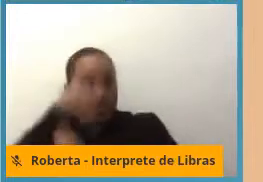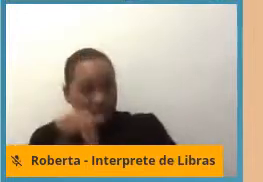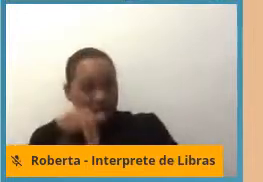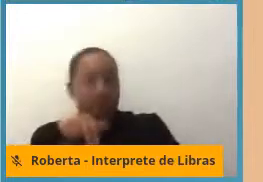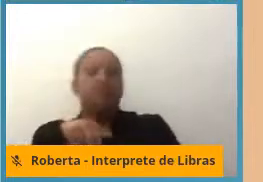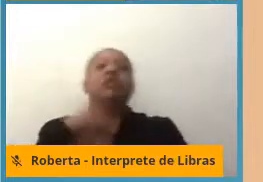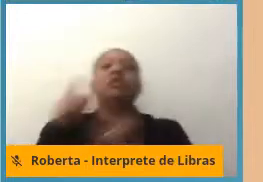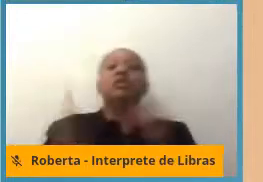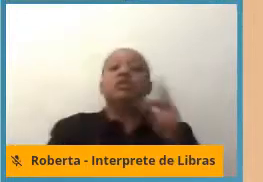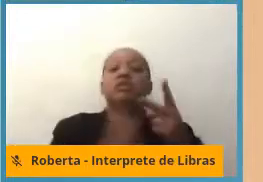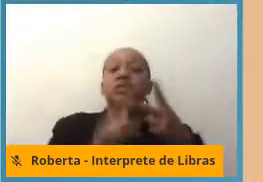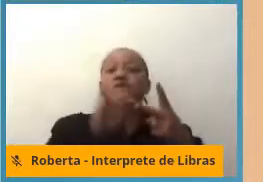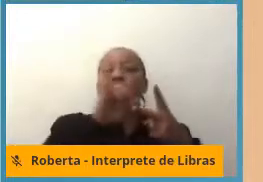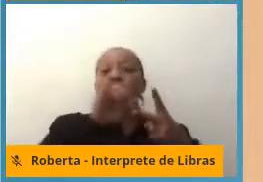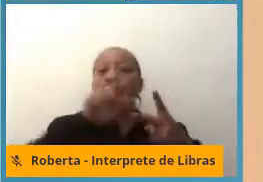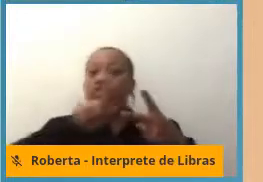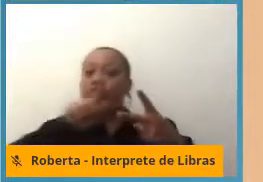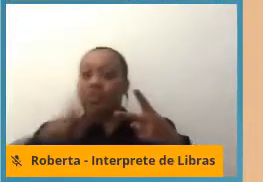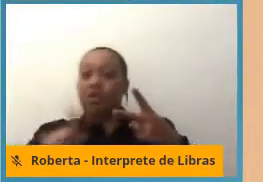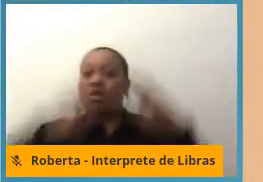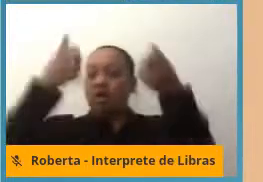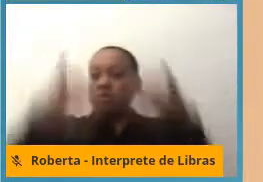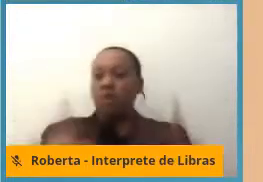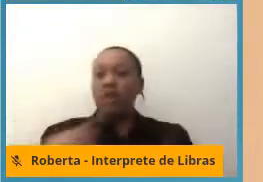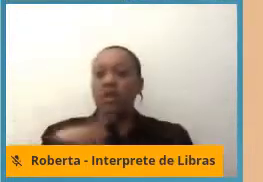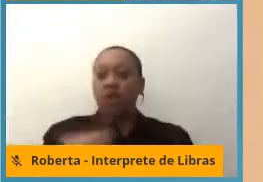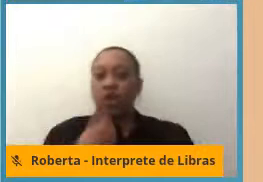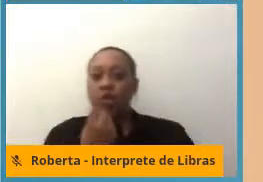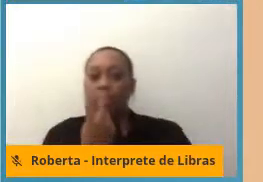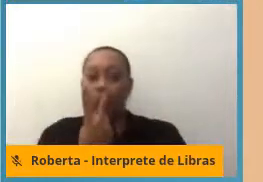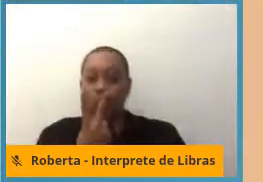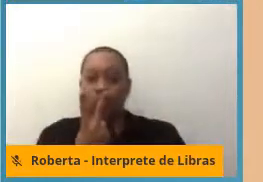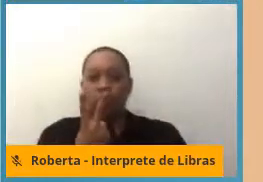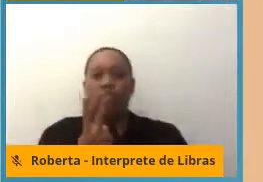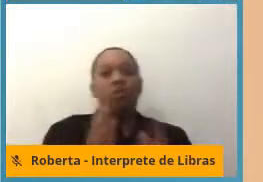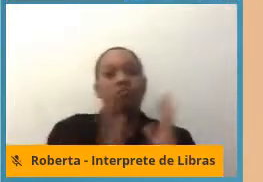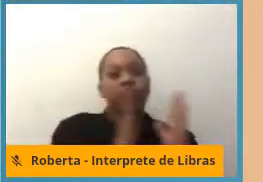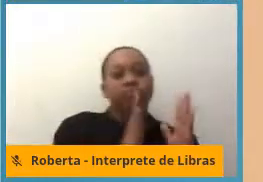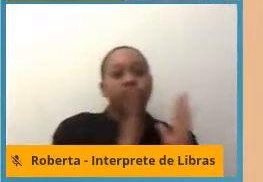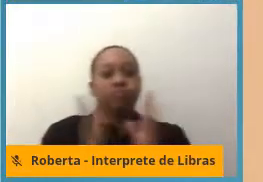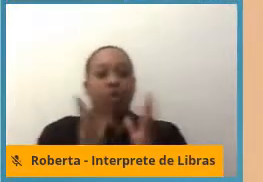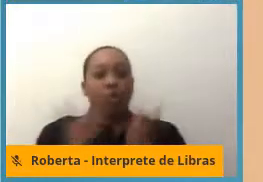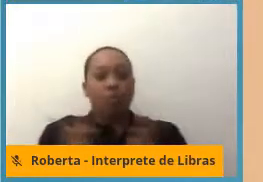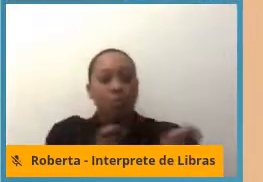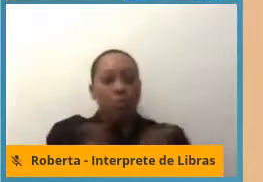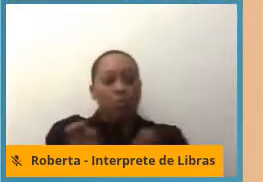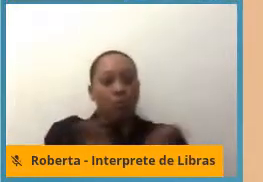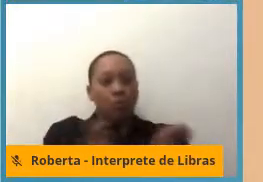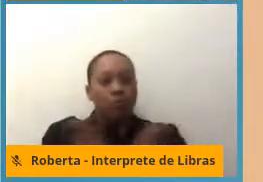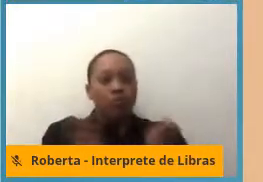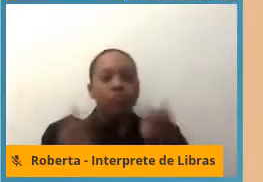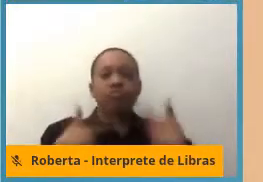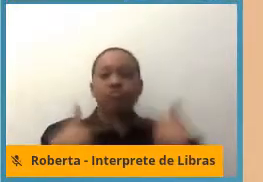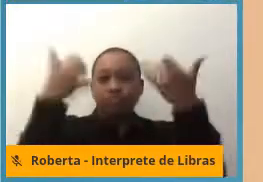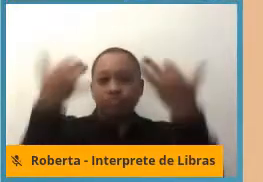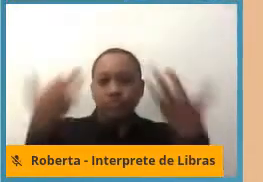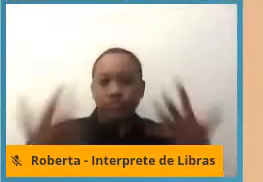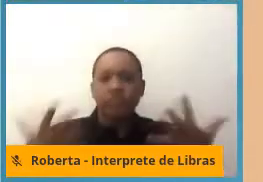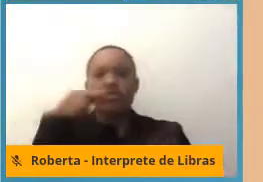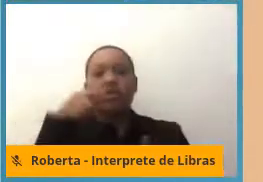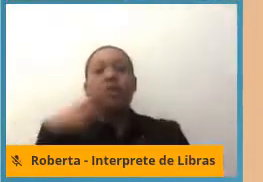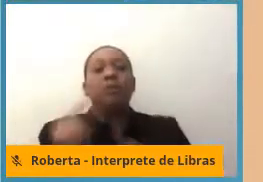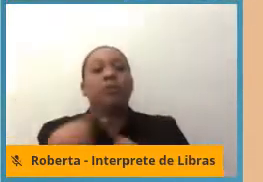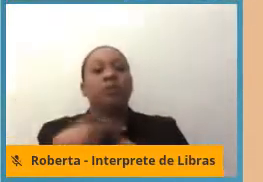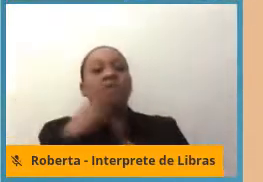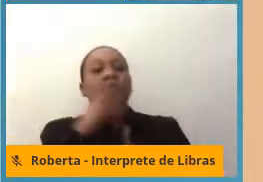tem um espaço para 3 linhas, né? Uma do controle, que a gente não vai contar aqui. Quando só o controle dá positivo,